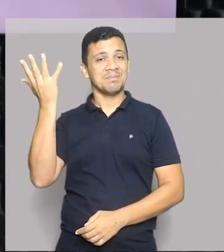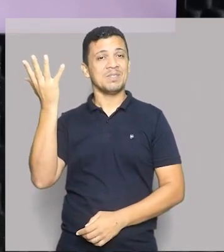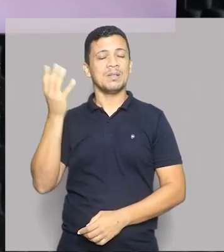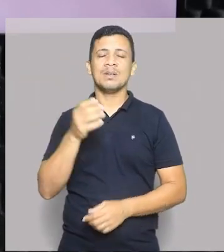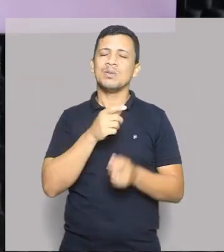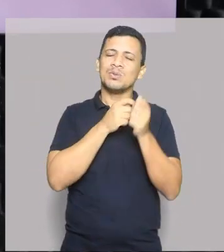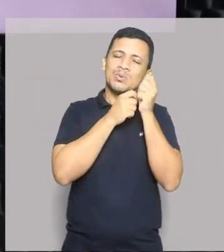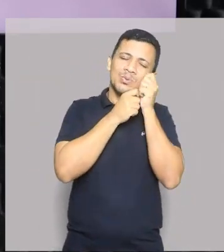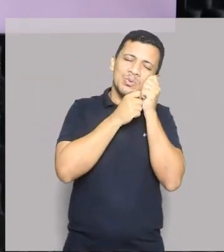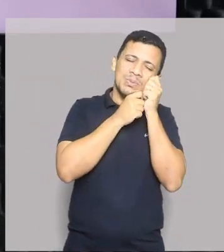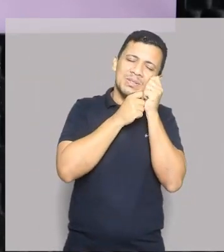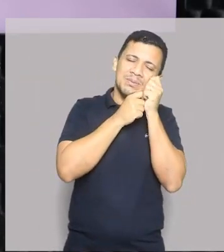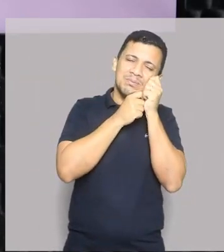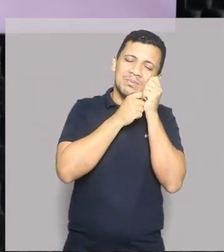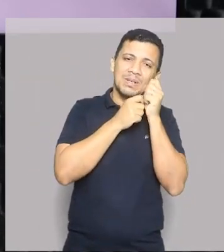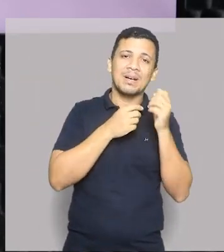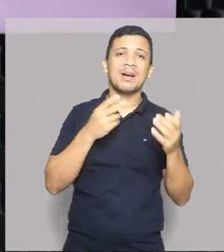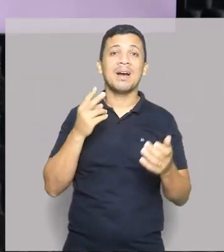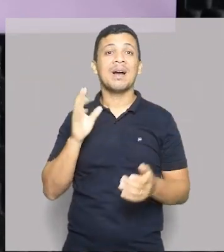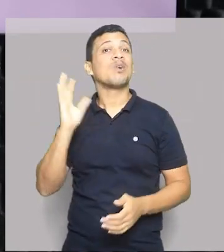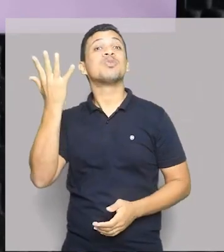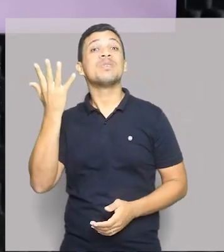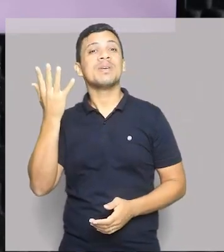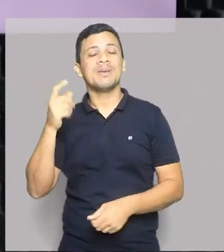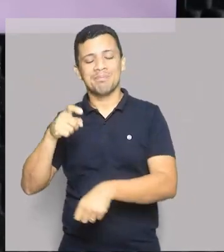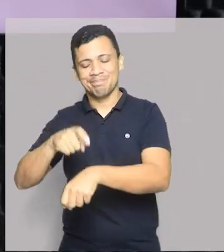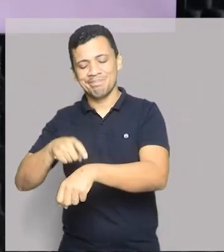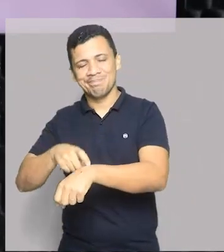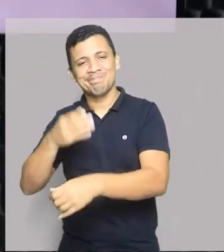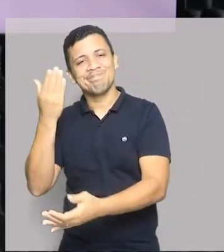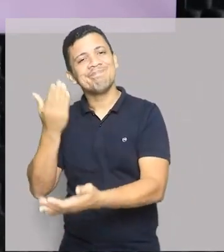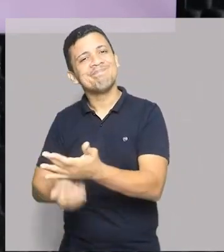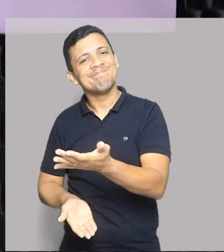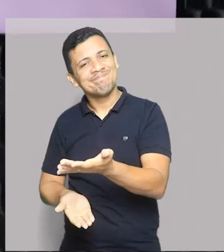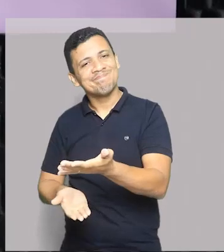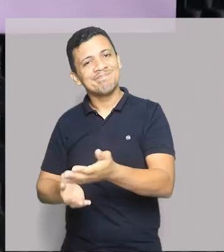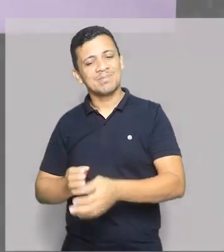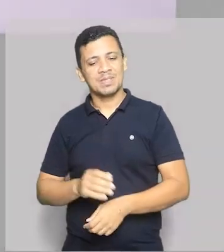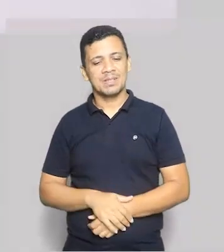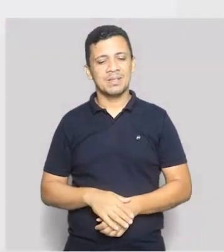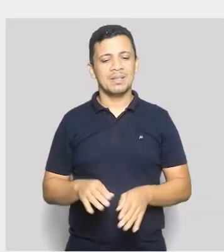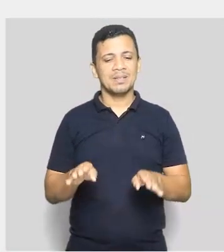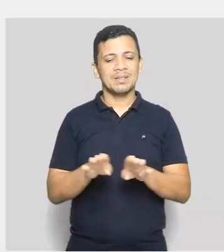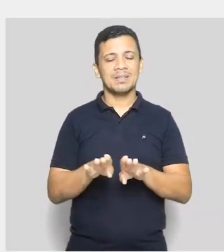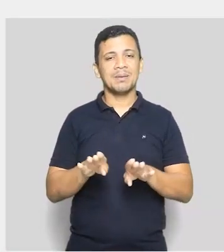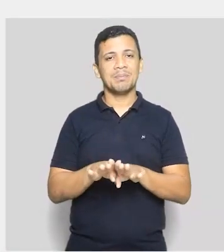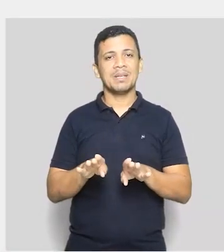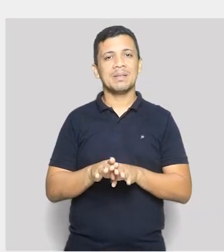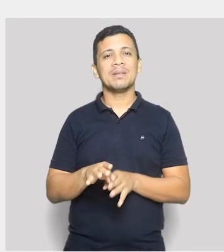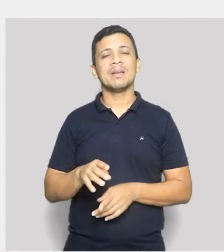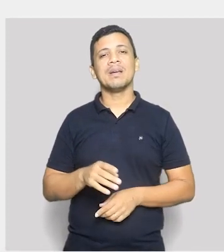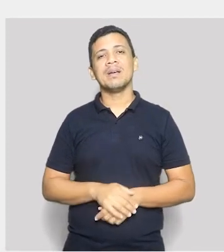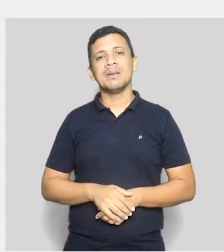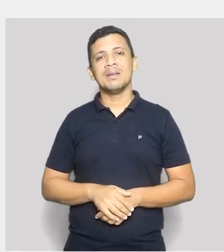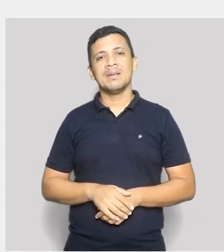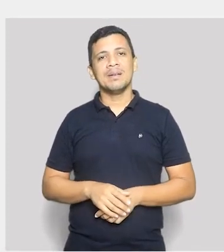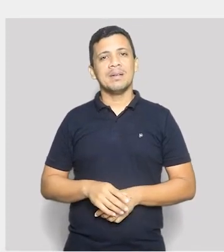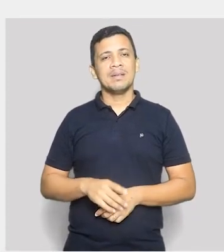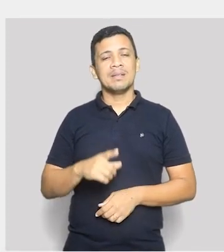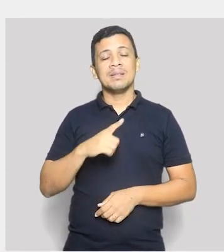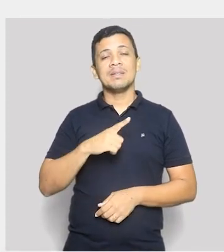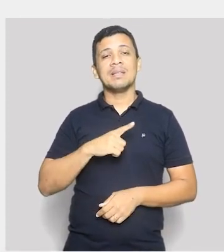disso? Perdi a hora. Tá bom? Outra coisa interessante para a gente lembrar em relação às orações consecutivas, elas